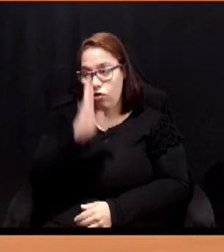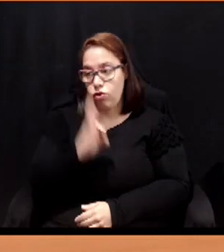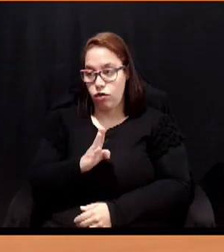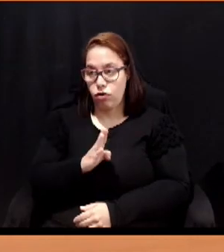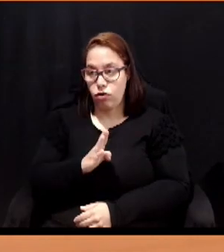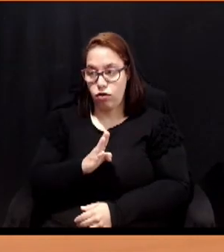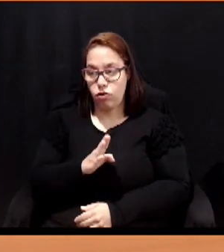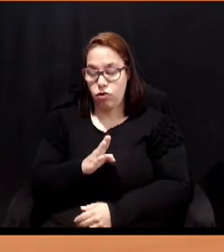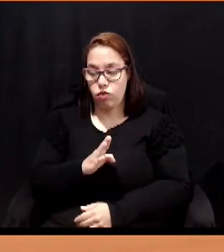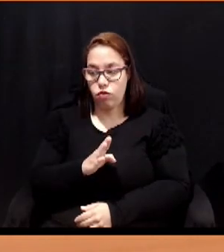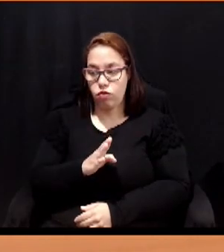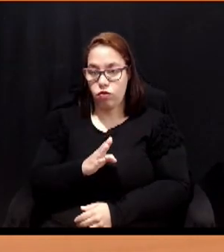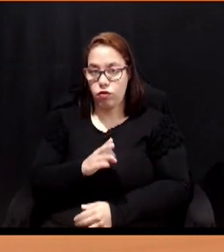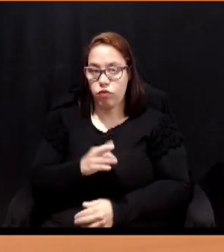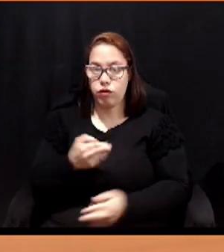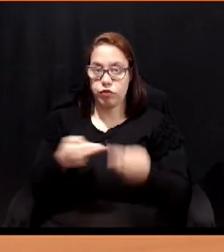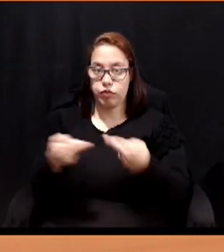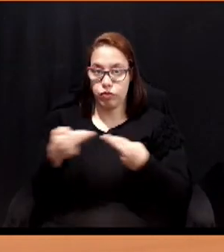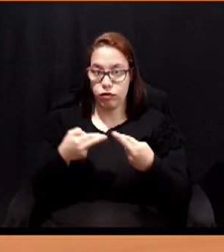dessas relações,